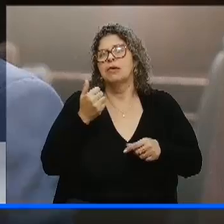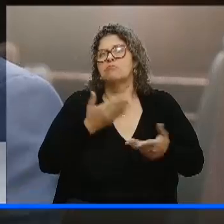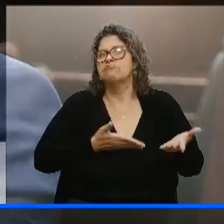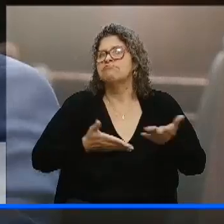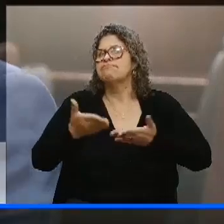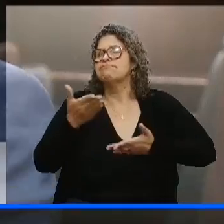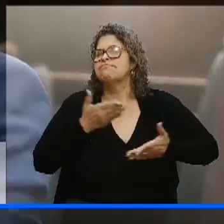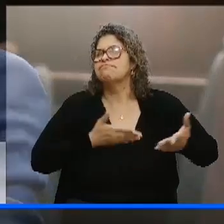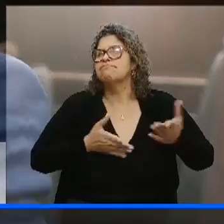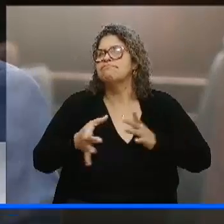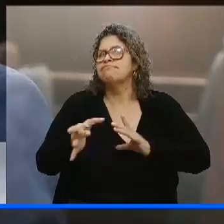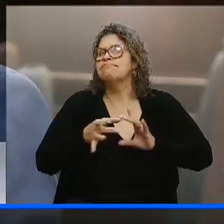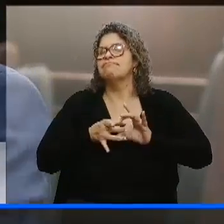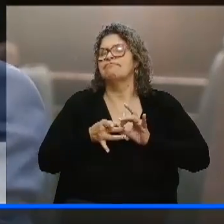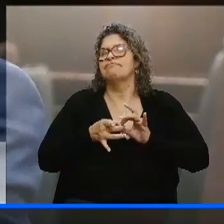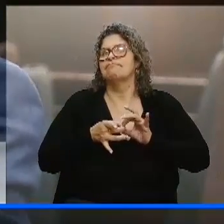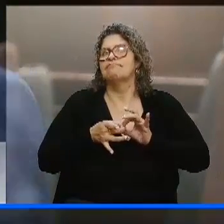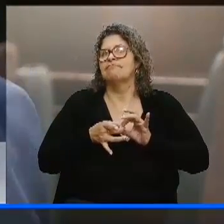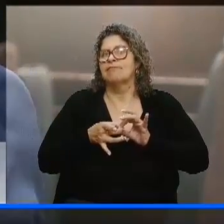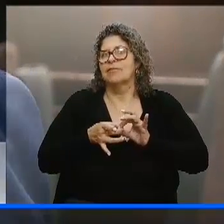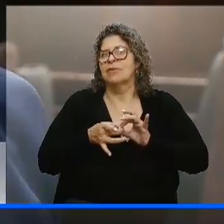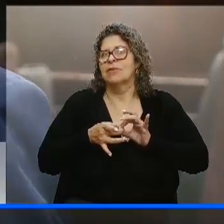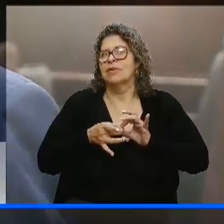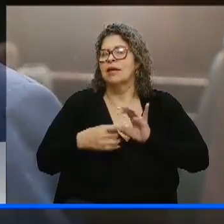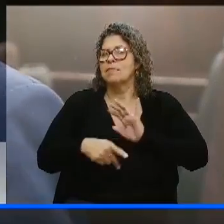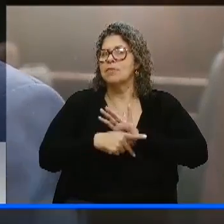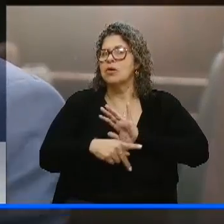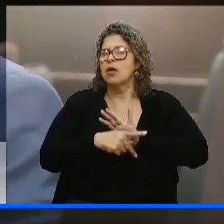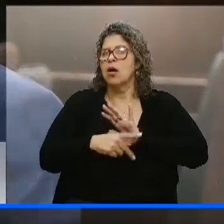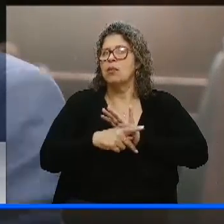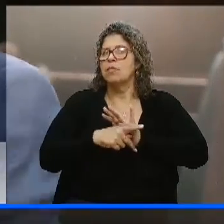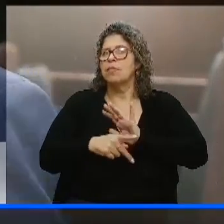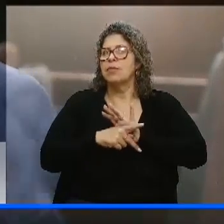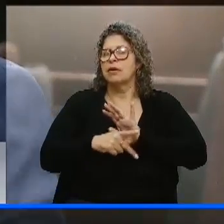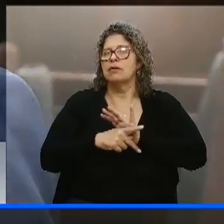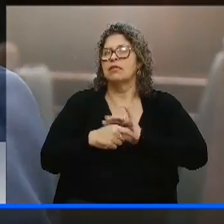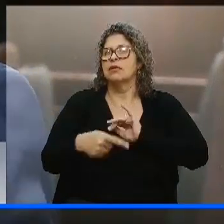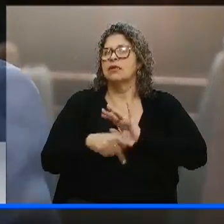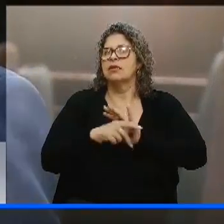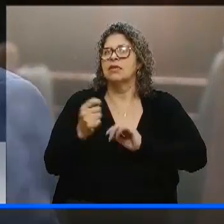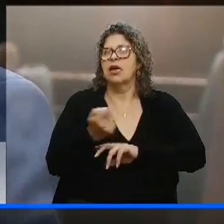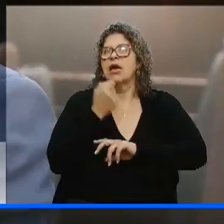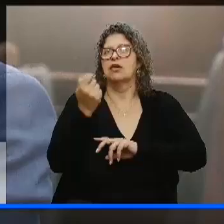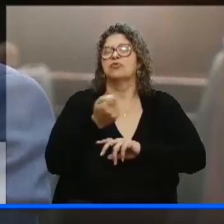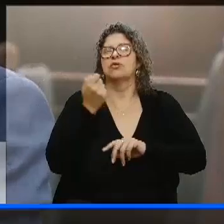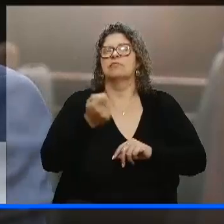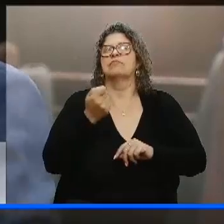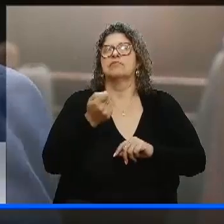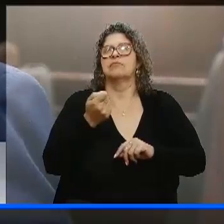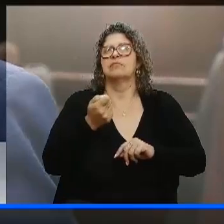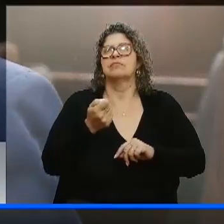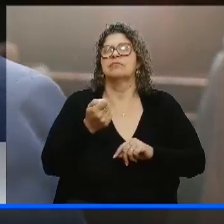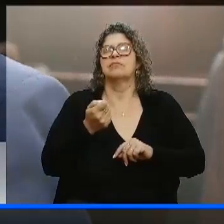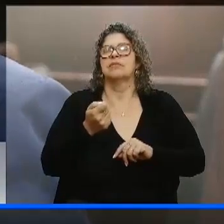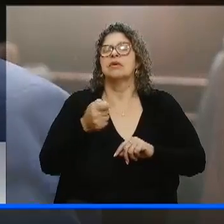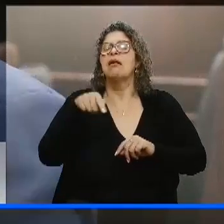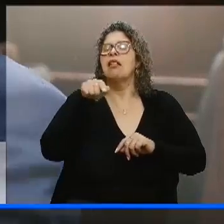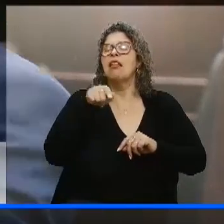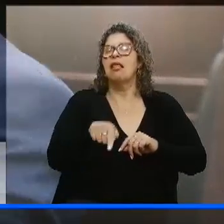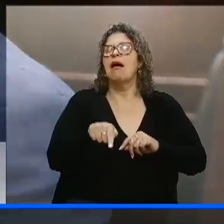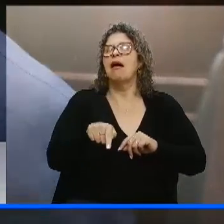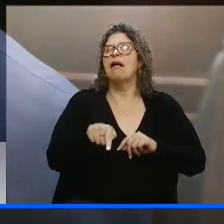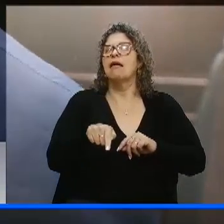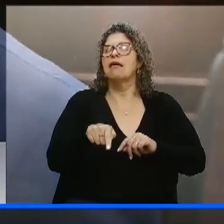assunto diz respeito à região ao pertencimento daqueles que lá hábito e